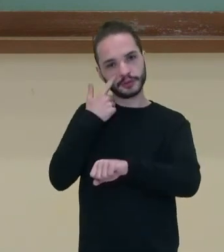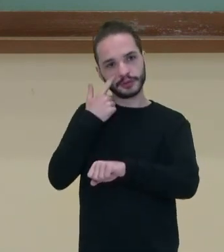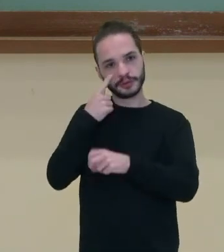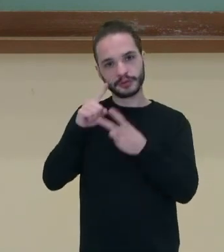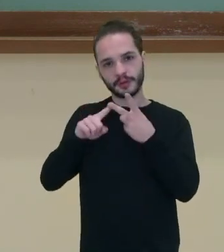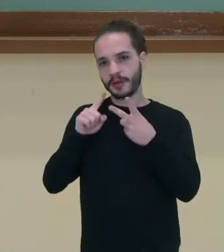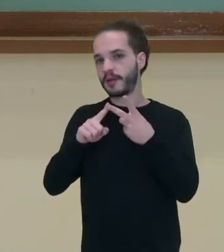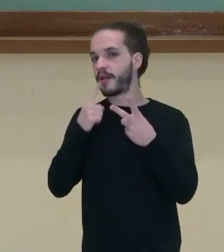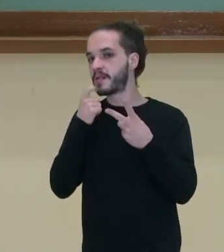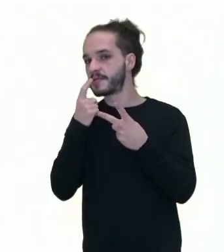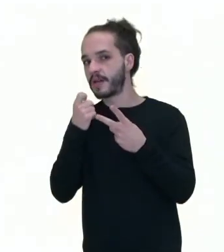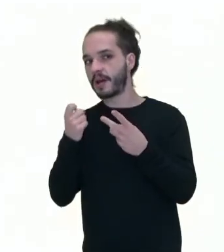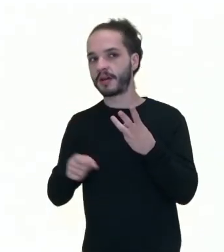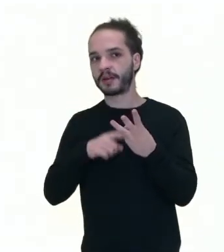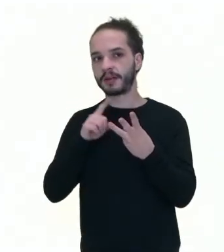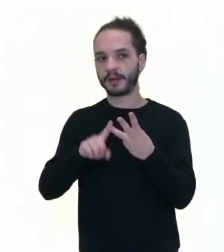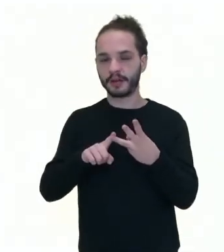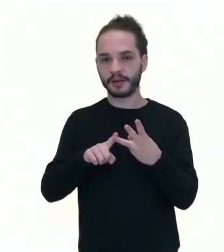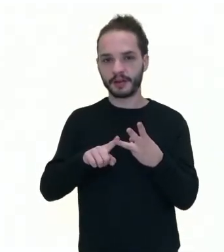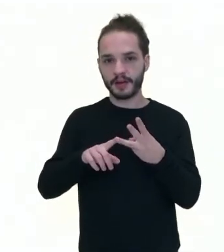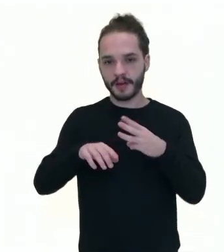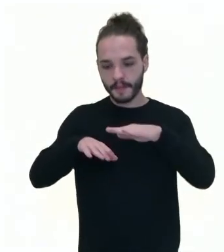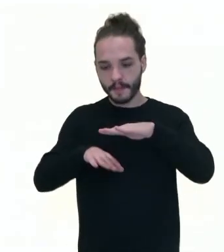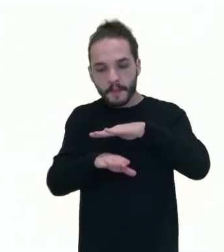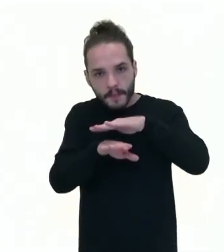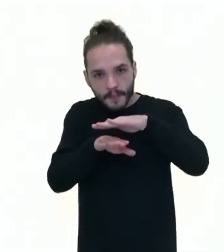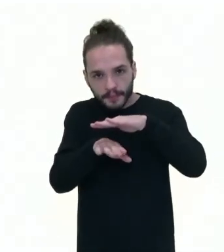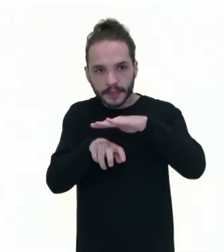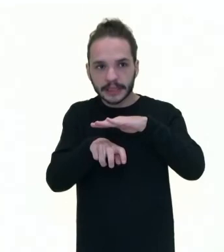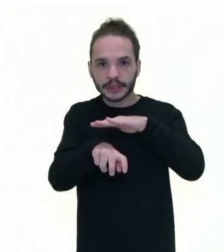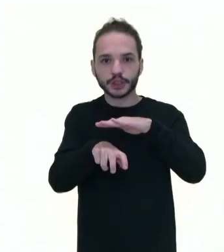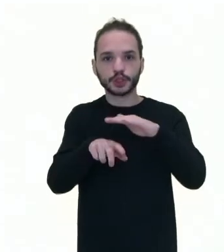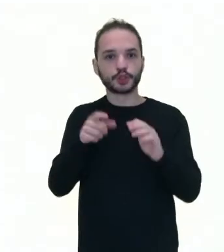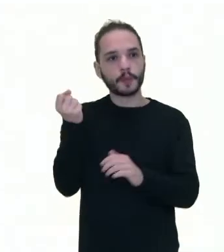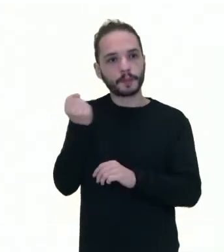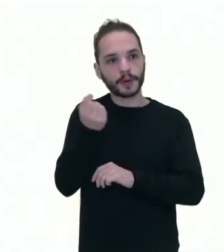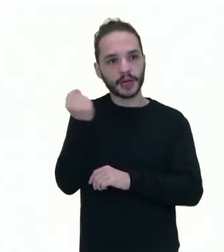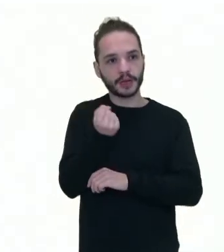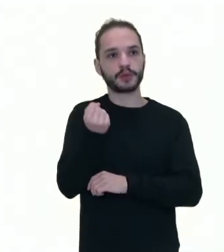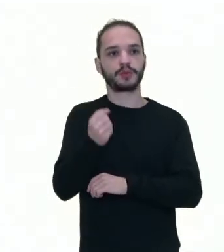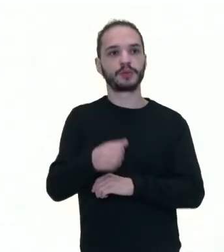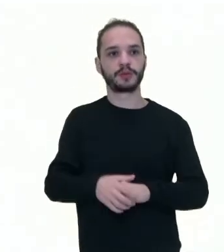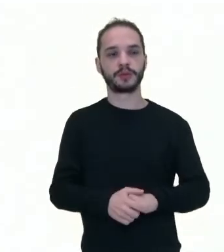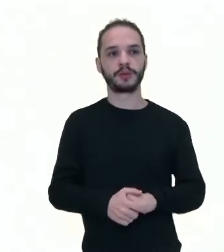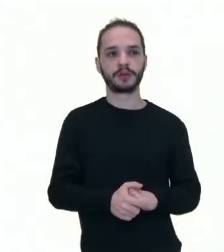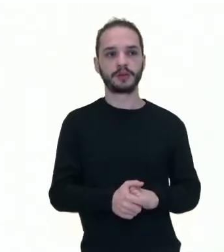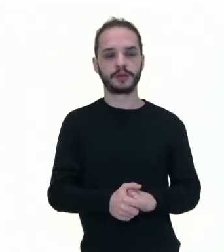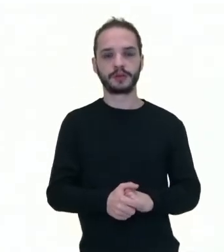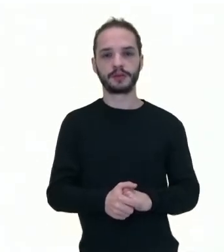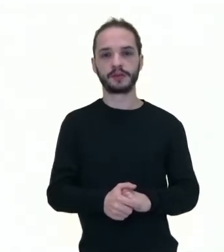de vermelho, né, e este aqui embaixo, né, de branco, certo? Então, gente,